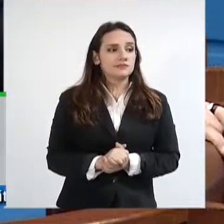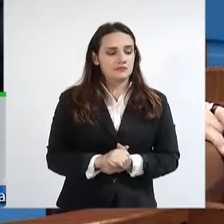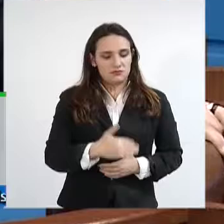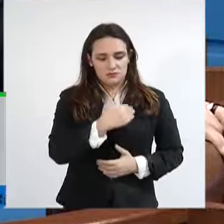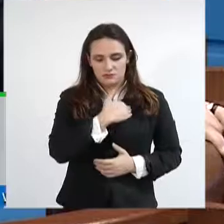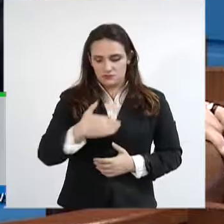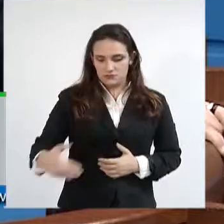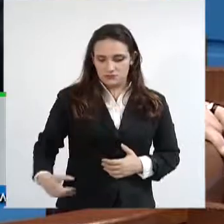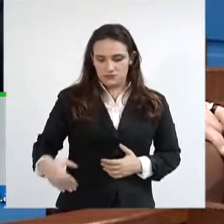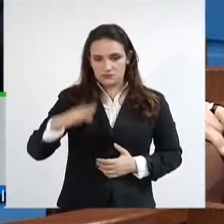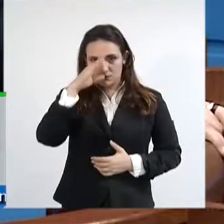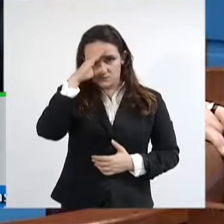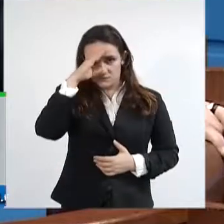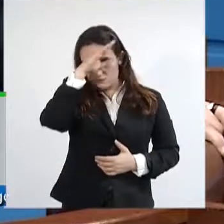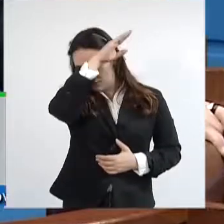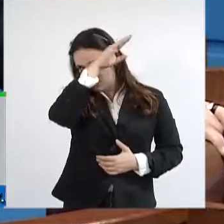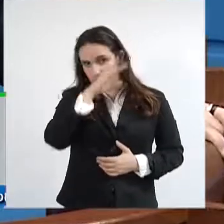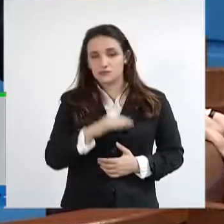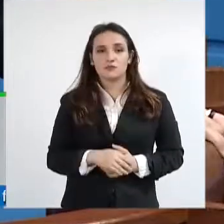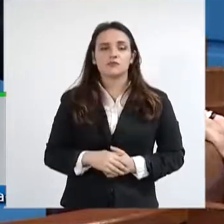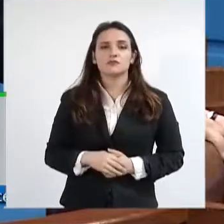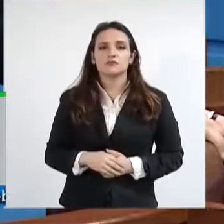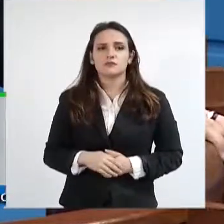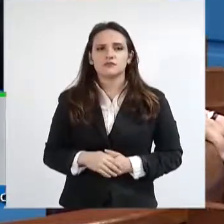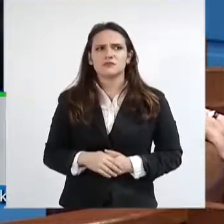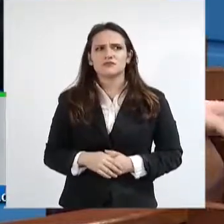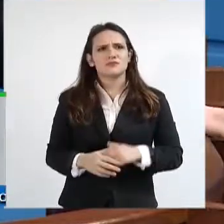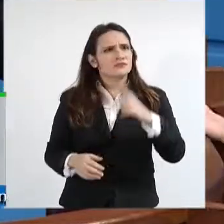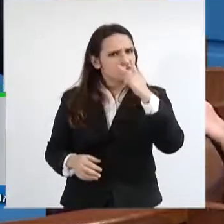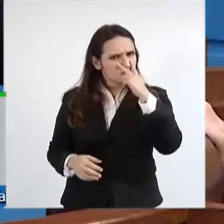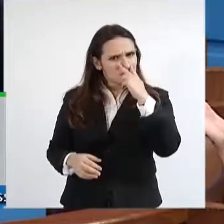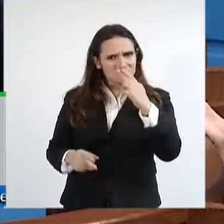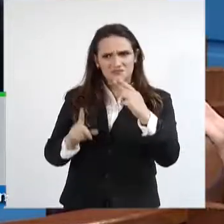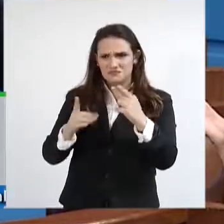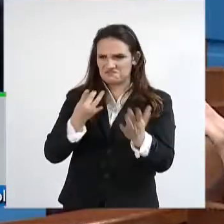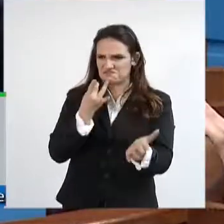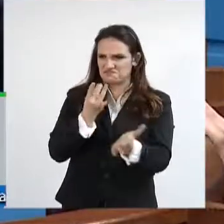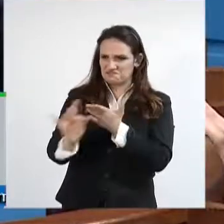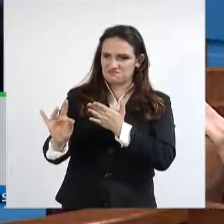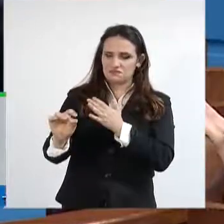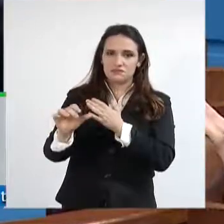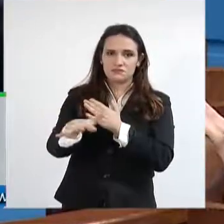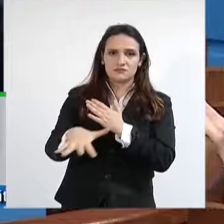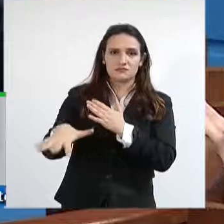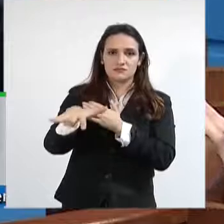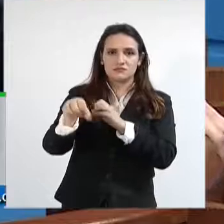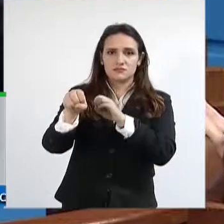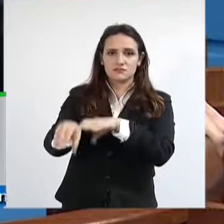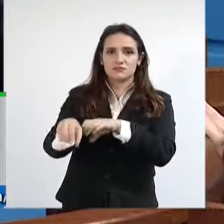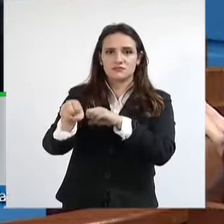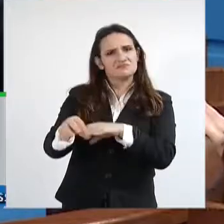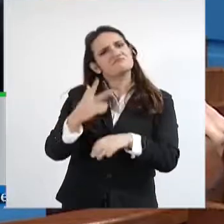Jair Bolsonaro parece que é inimigo da educação.